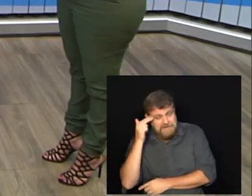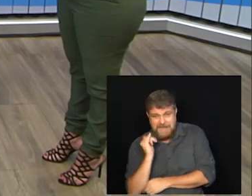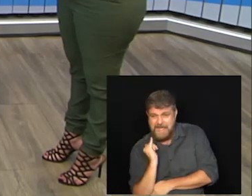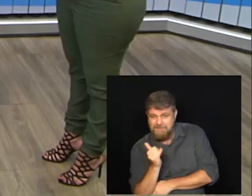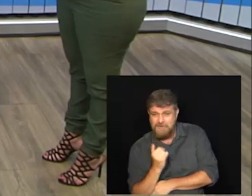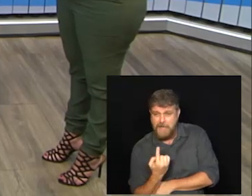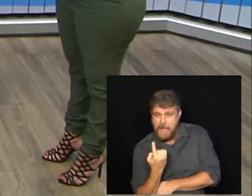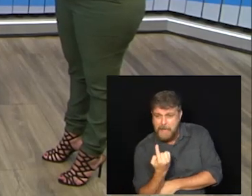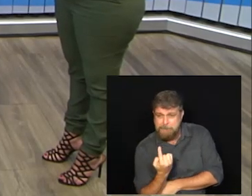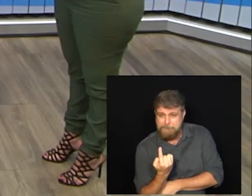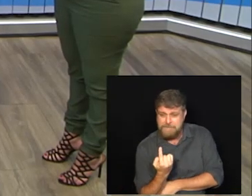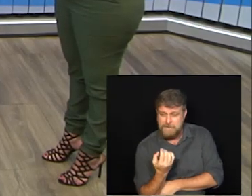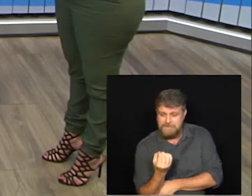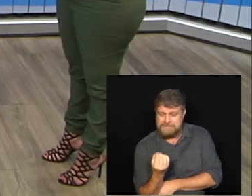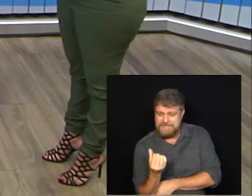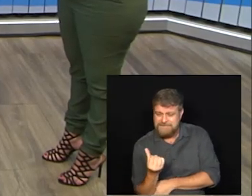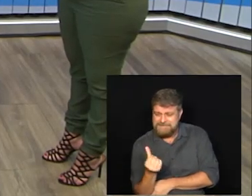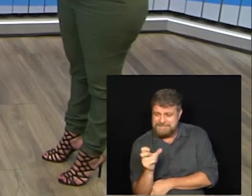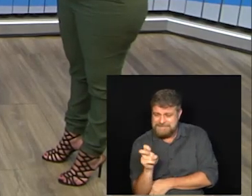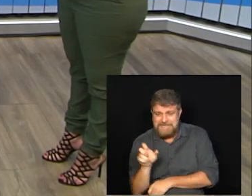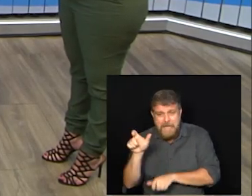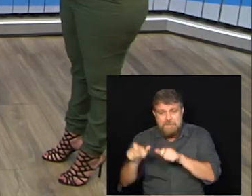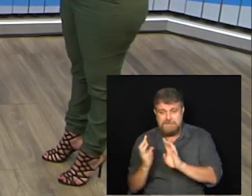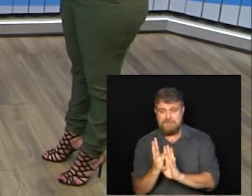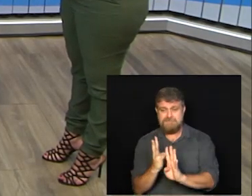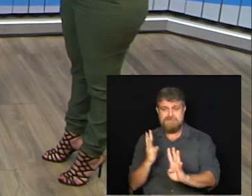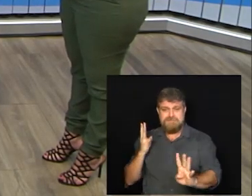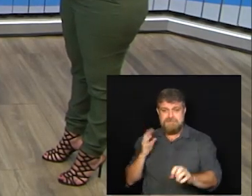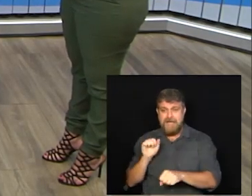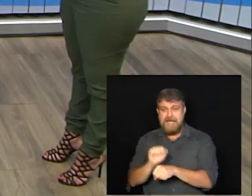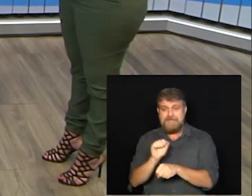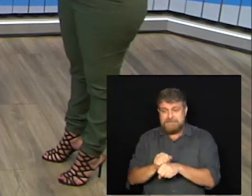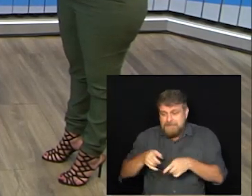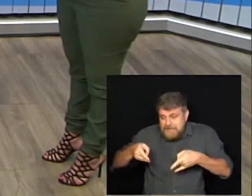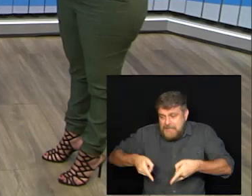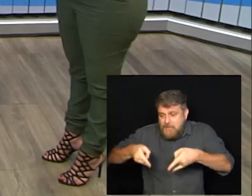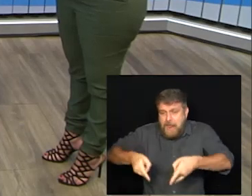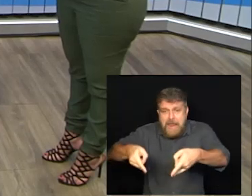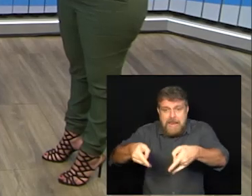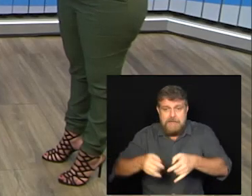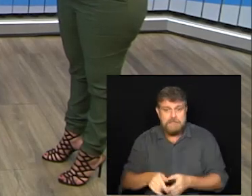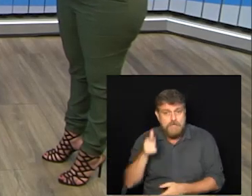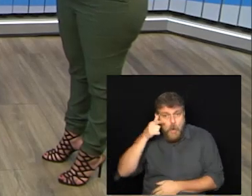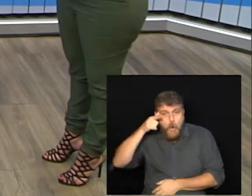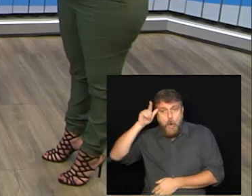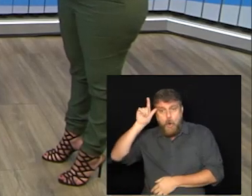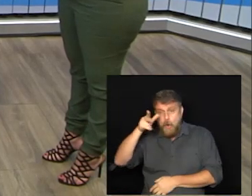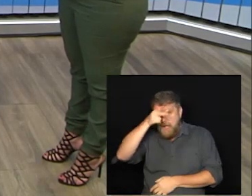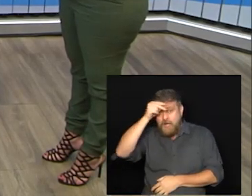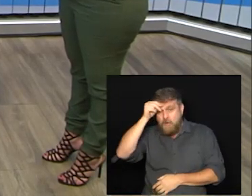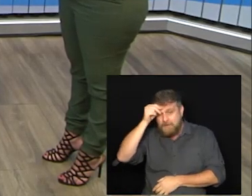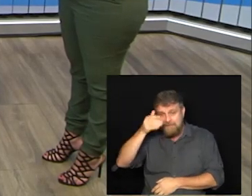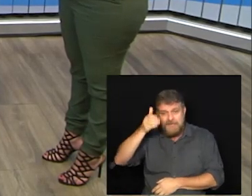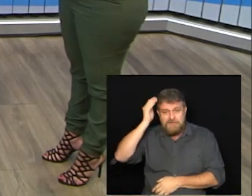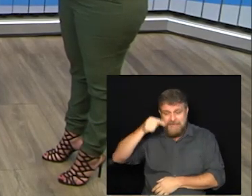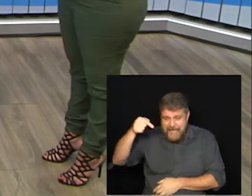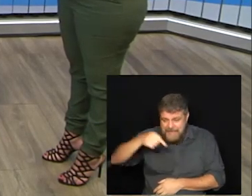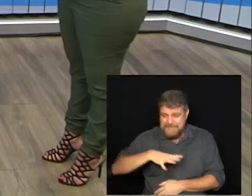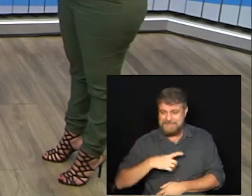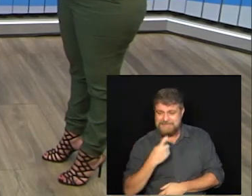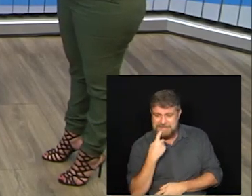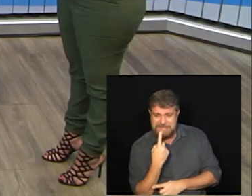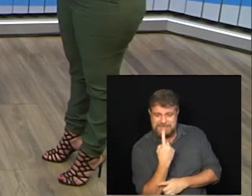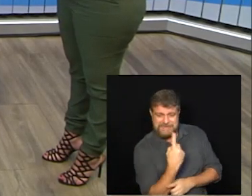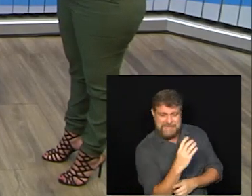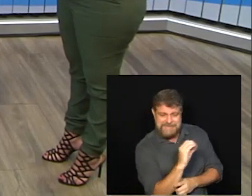de 1.000 pessoas, 1.065, aguardando a regulação do estado. E ontem, o prefeito, na coletiva, só em Campinas, são